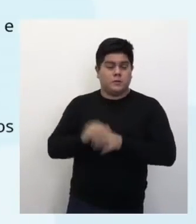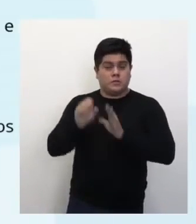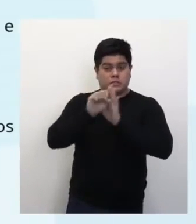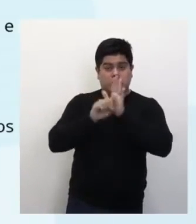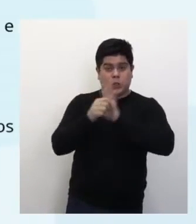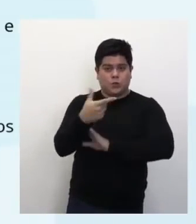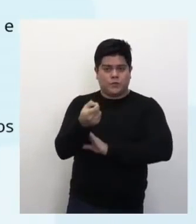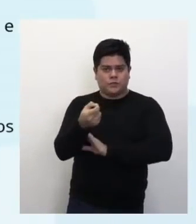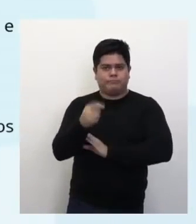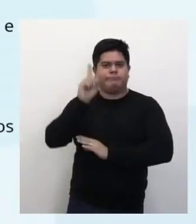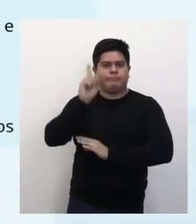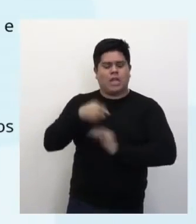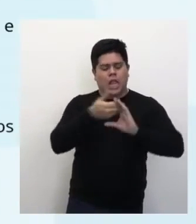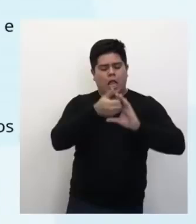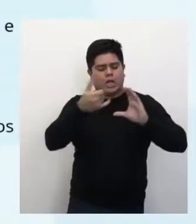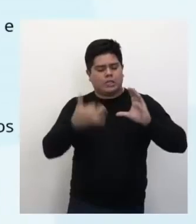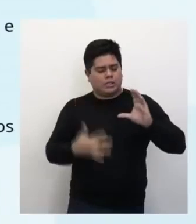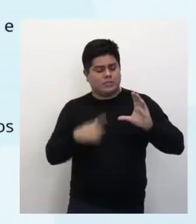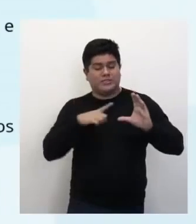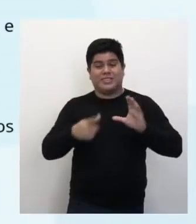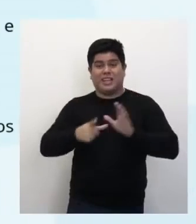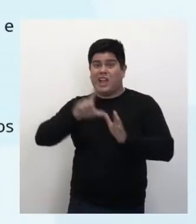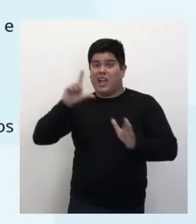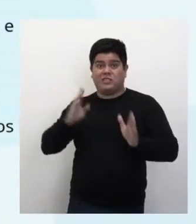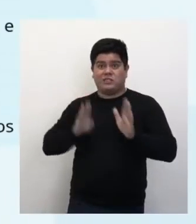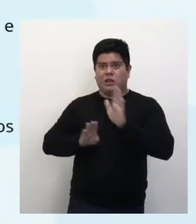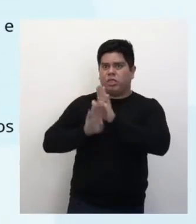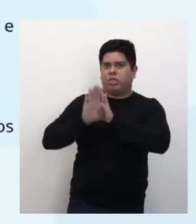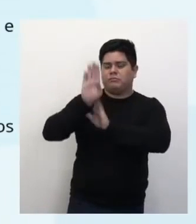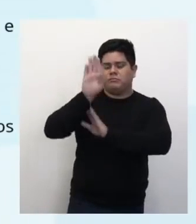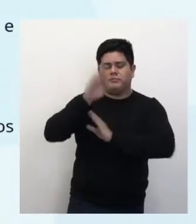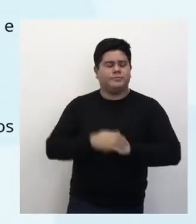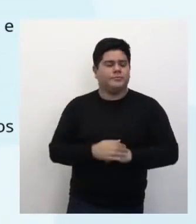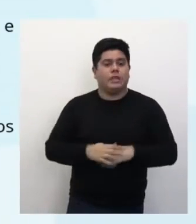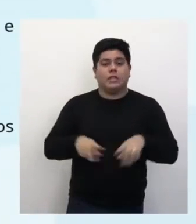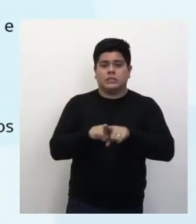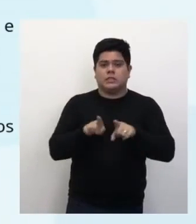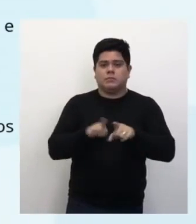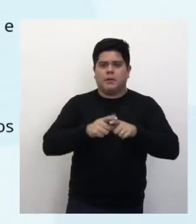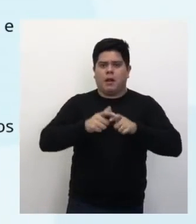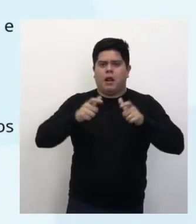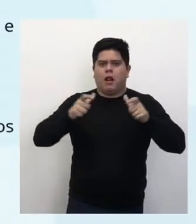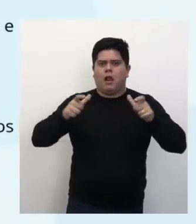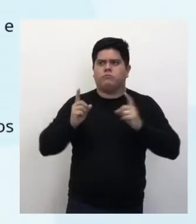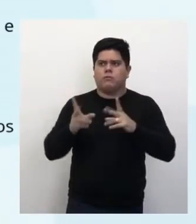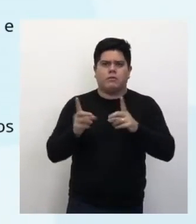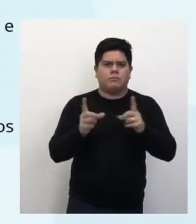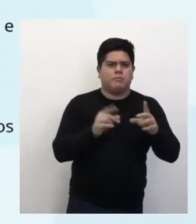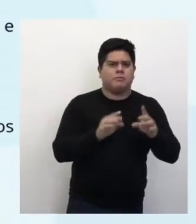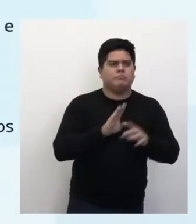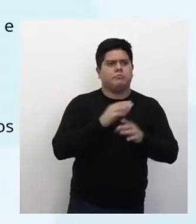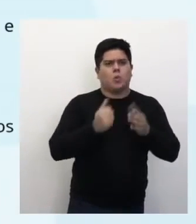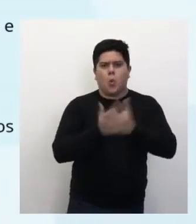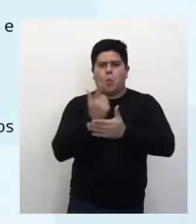uma escala nunca antes alcançada, crescimento do comércio internacional de bens, produtos e